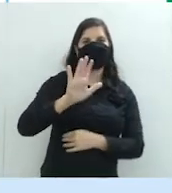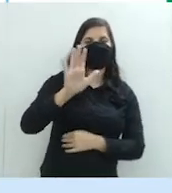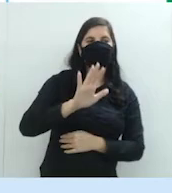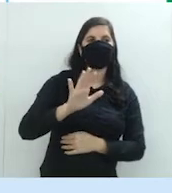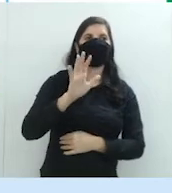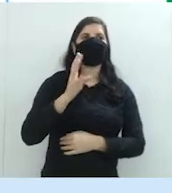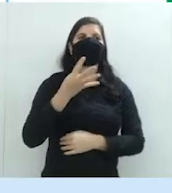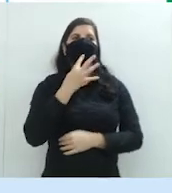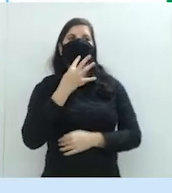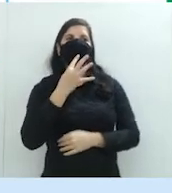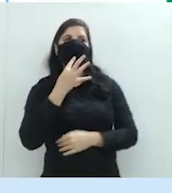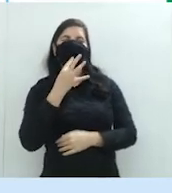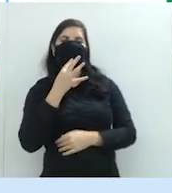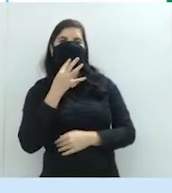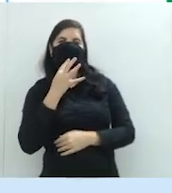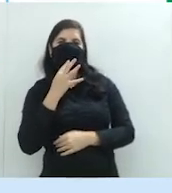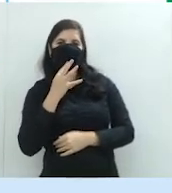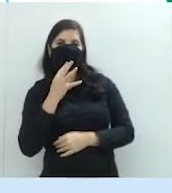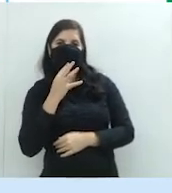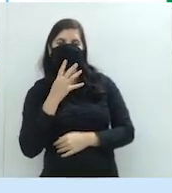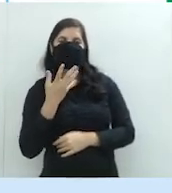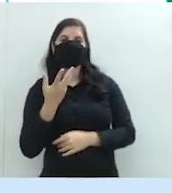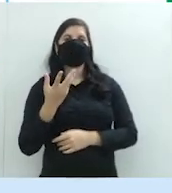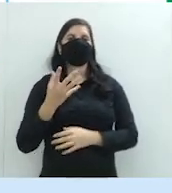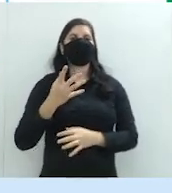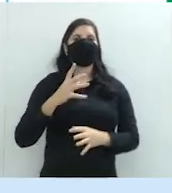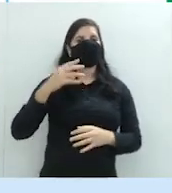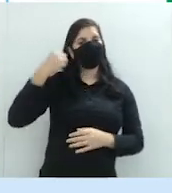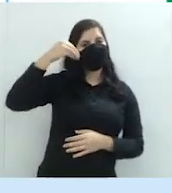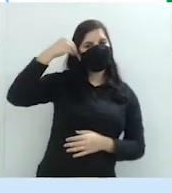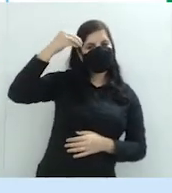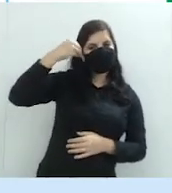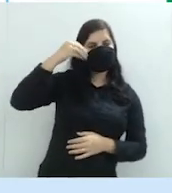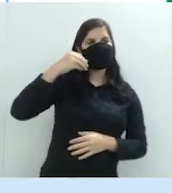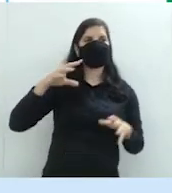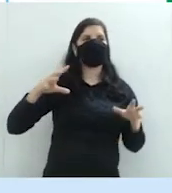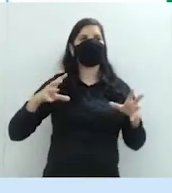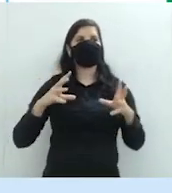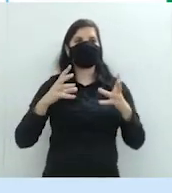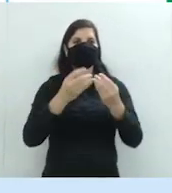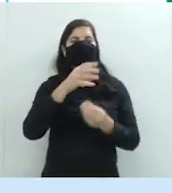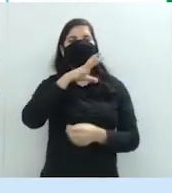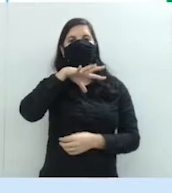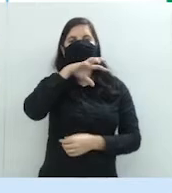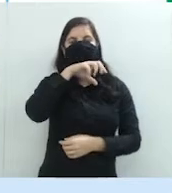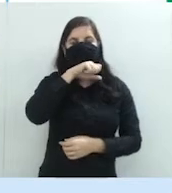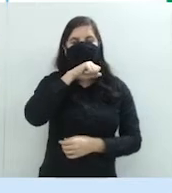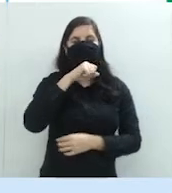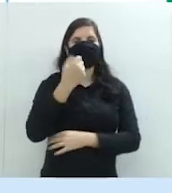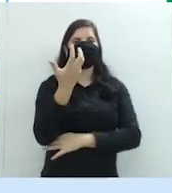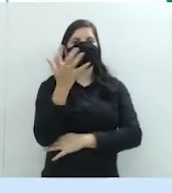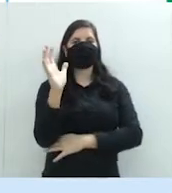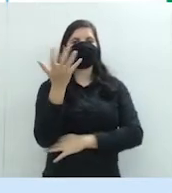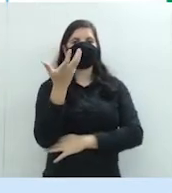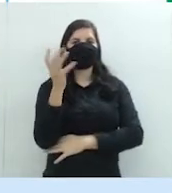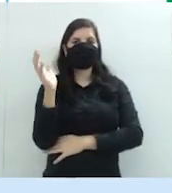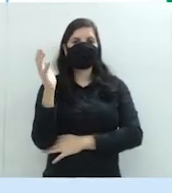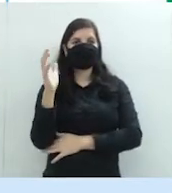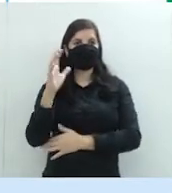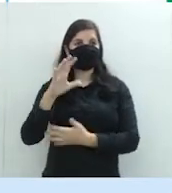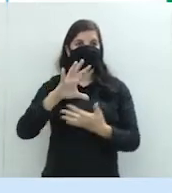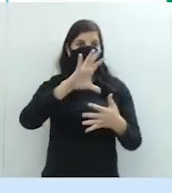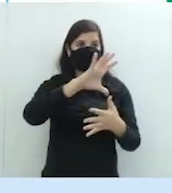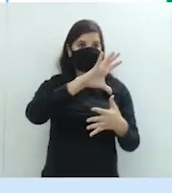levaram conhecimentos e espécies, né, animais, vegetais da